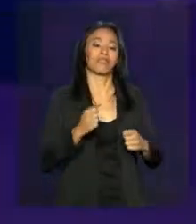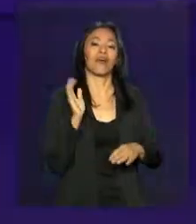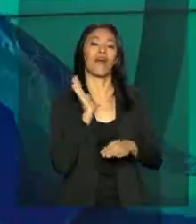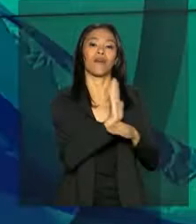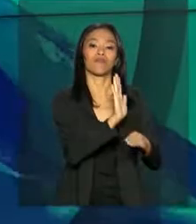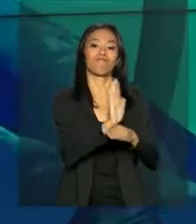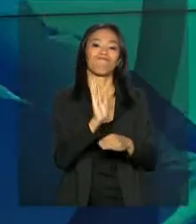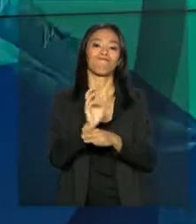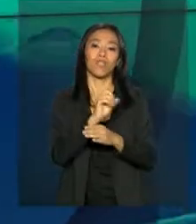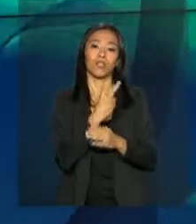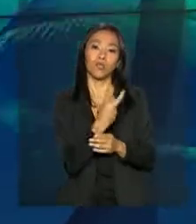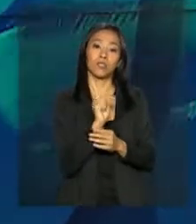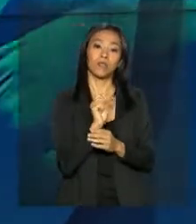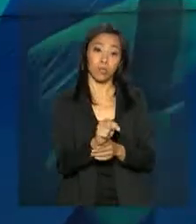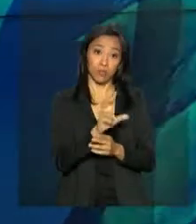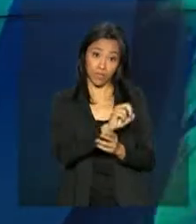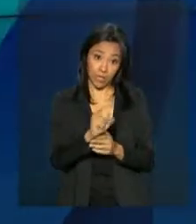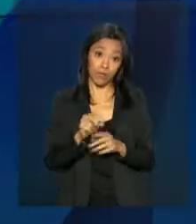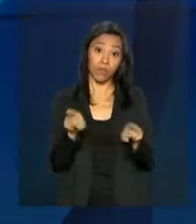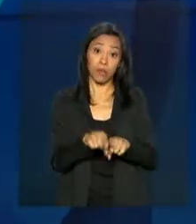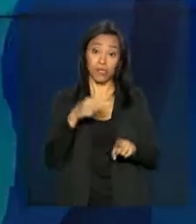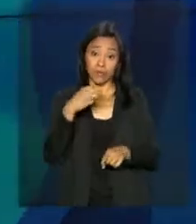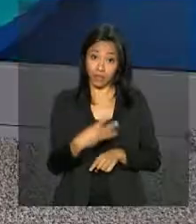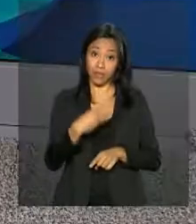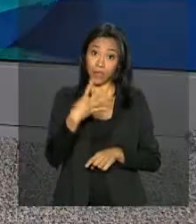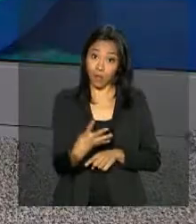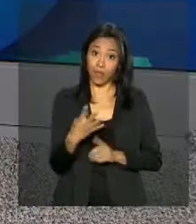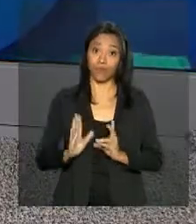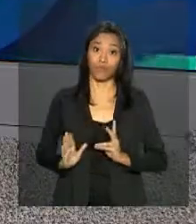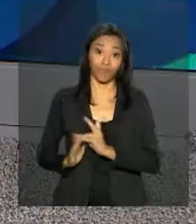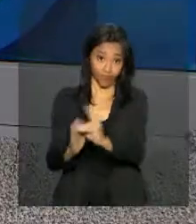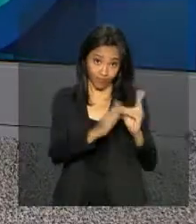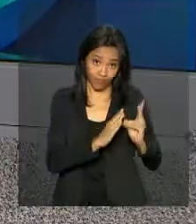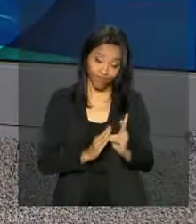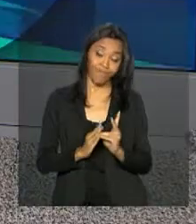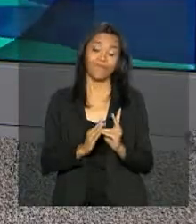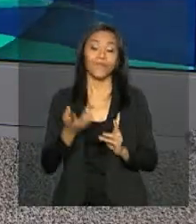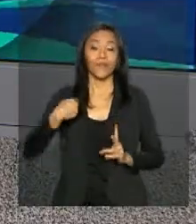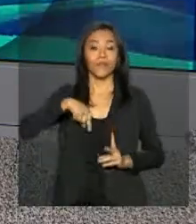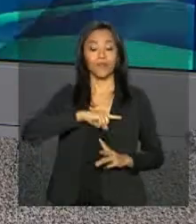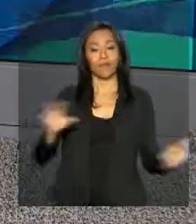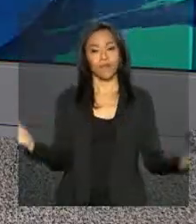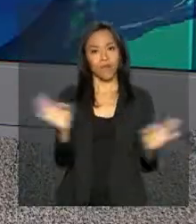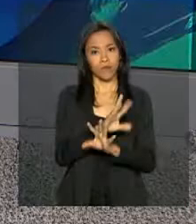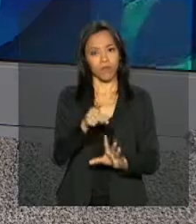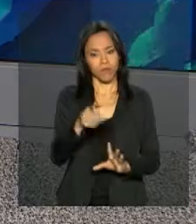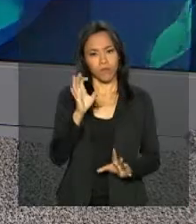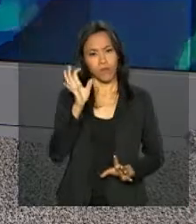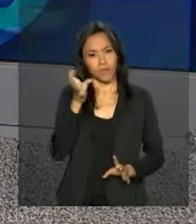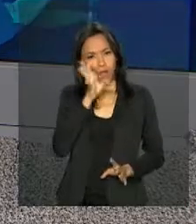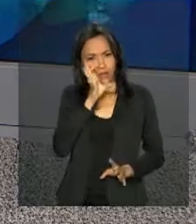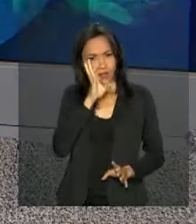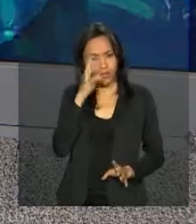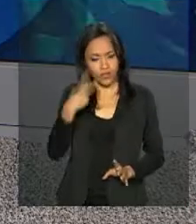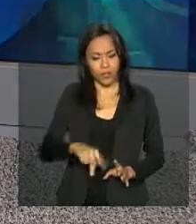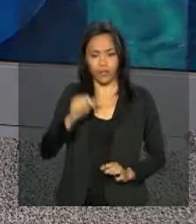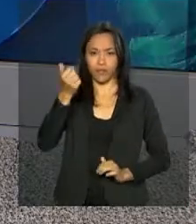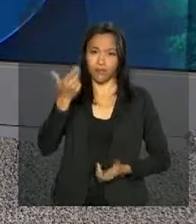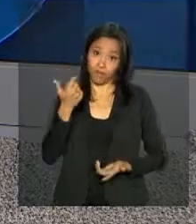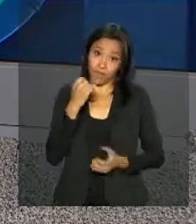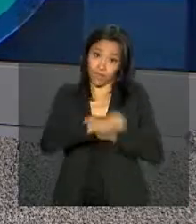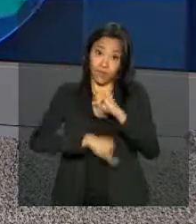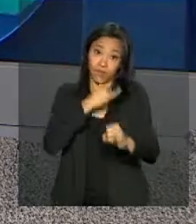34 distritos indígenas nós ficamos por aqui você acompanha nossa programação ao vivo pelo site da npr